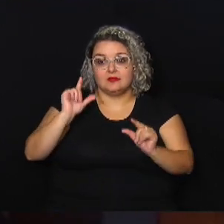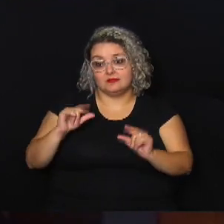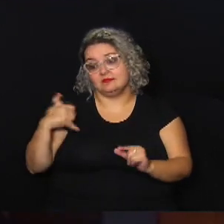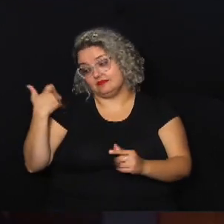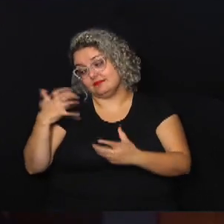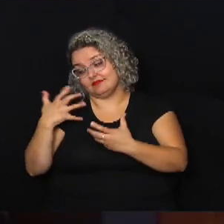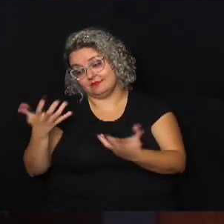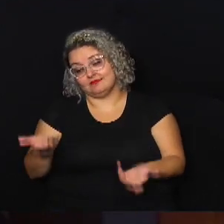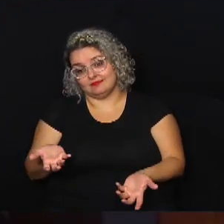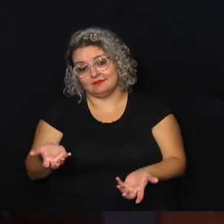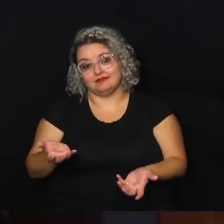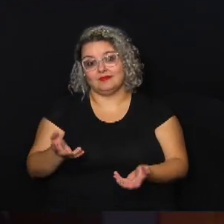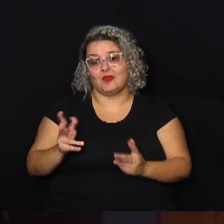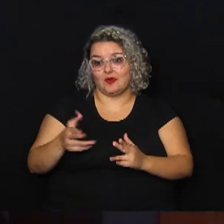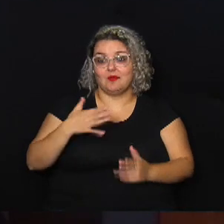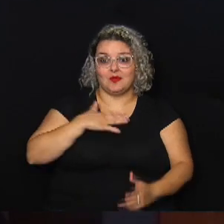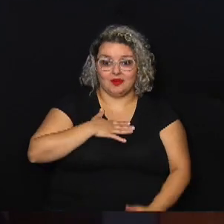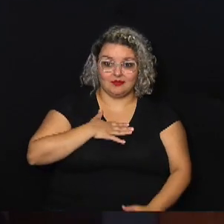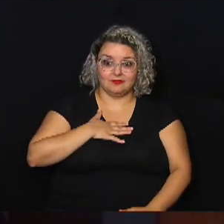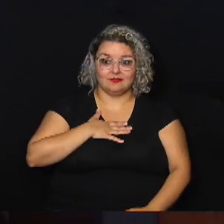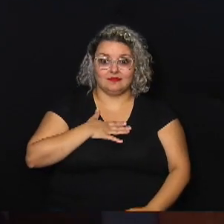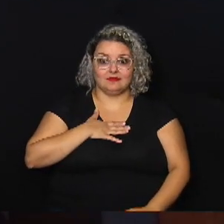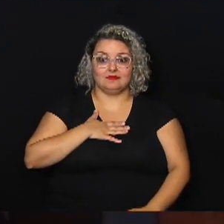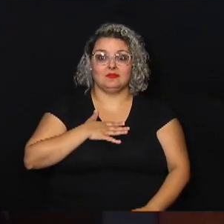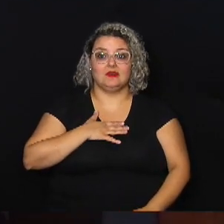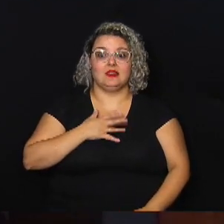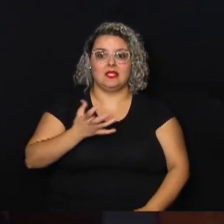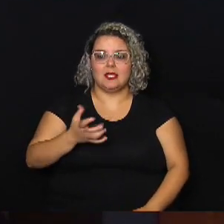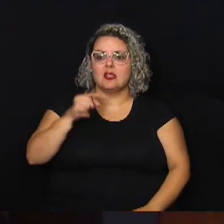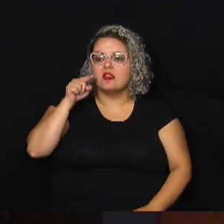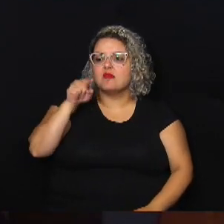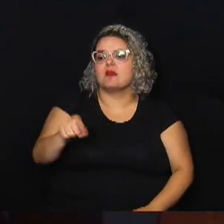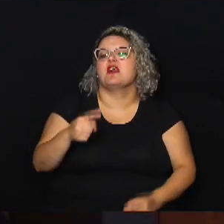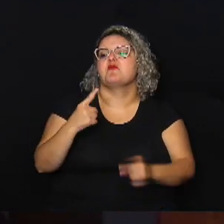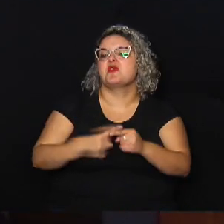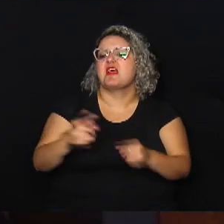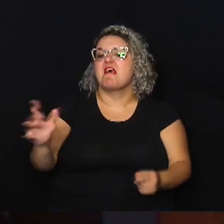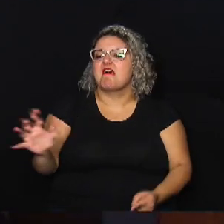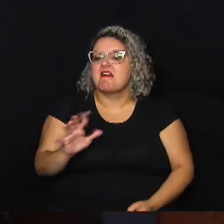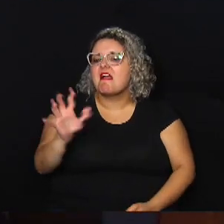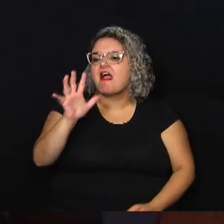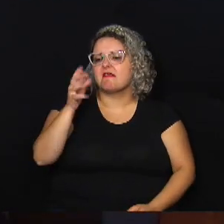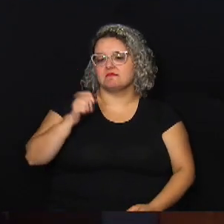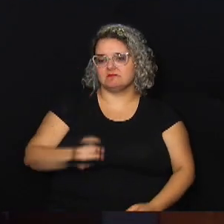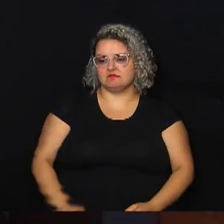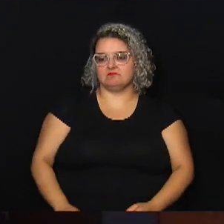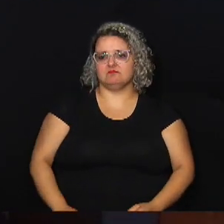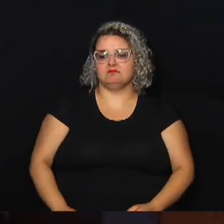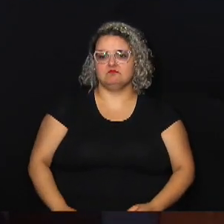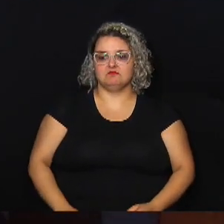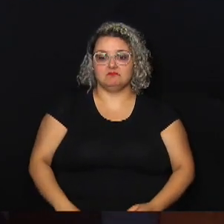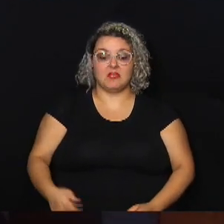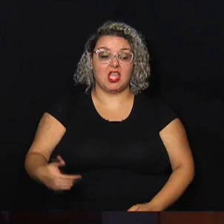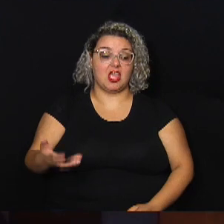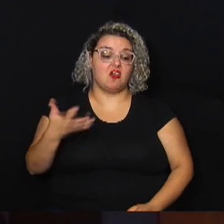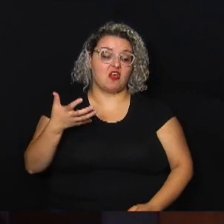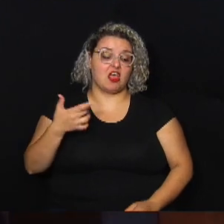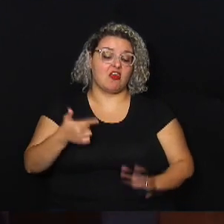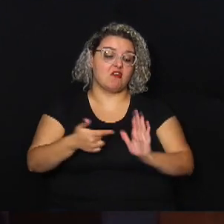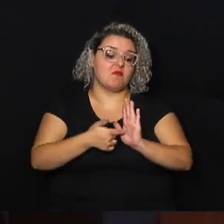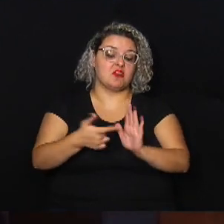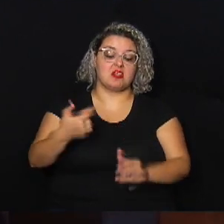feito eu. É assim, eu quero porque é caro, eu quero demonstrar minha riqueza. E